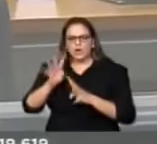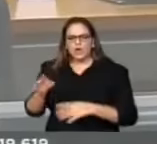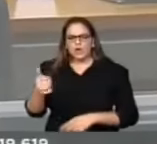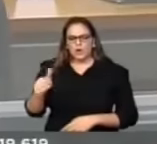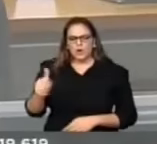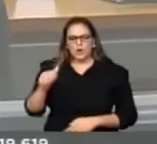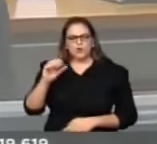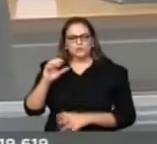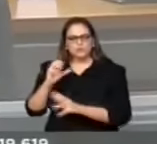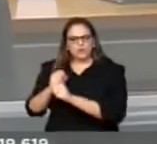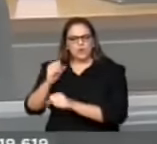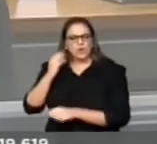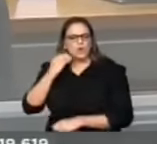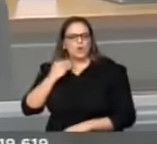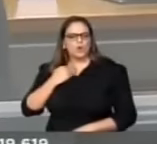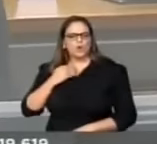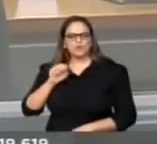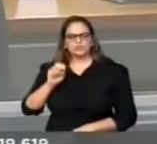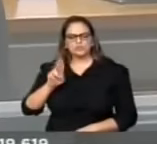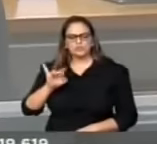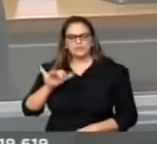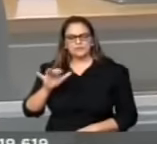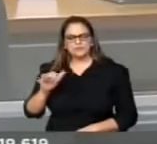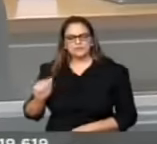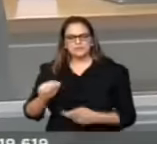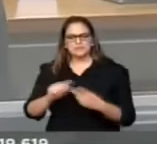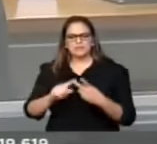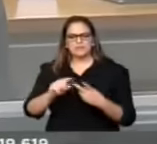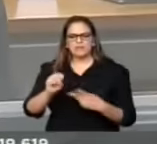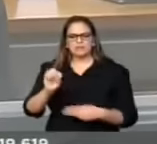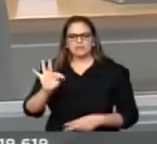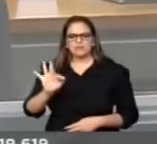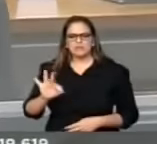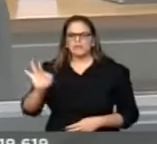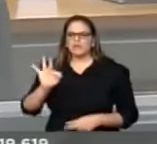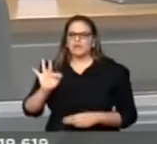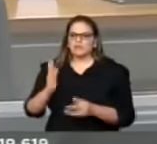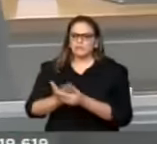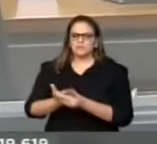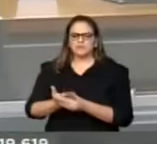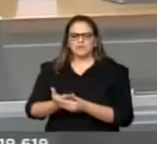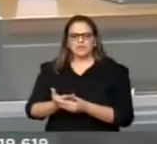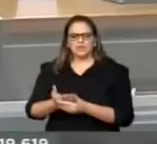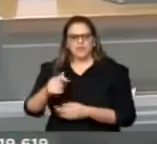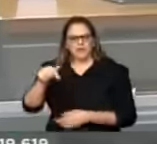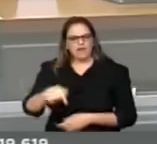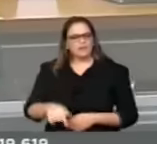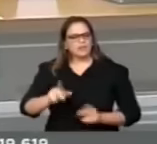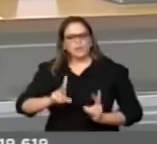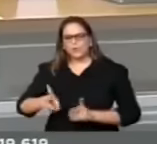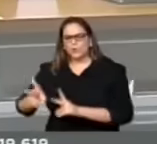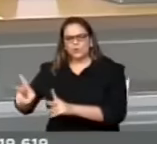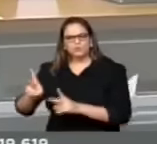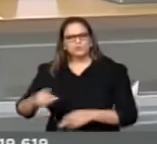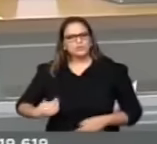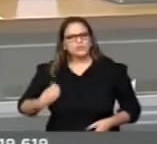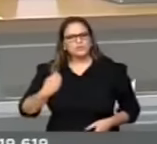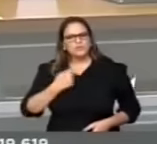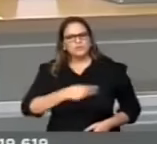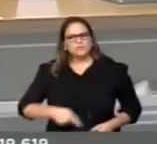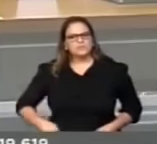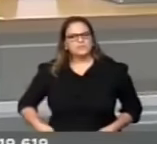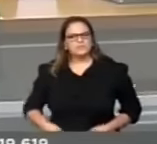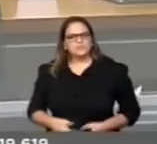na Suíça, contem ainda com a anuência dos parlamentares para permanecer à